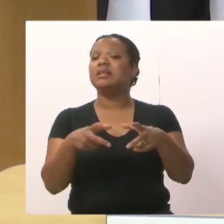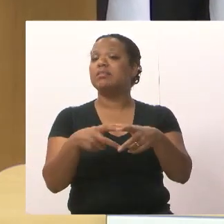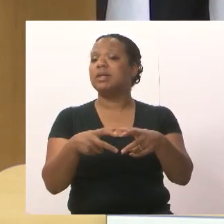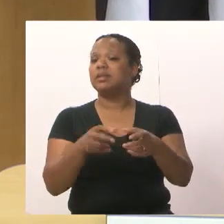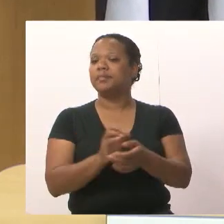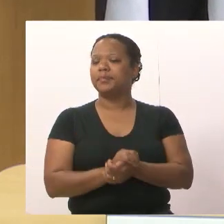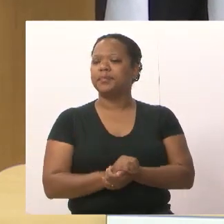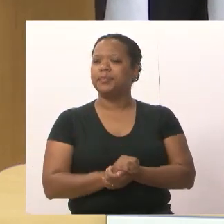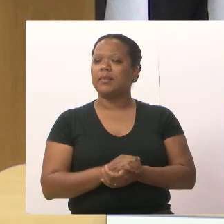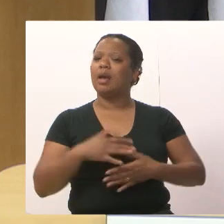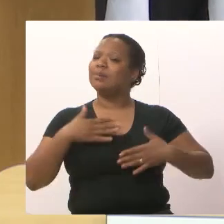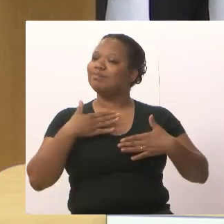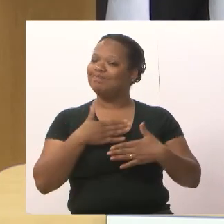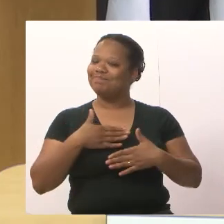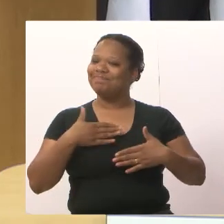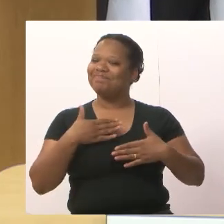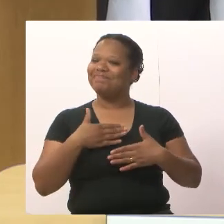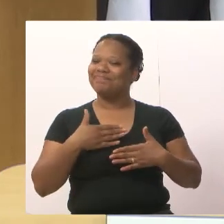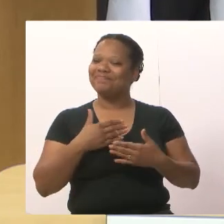Eu gostaria